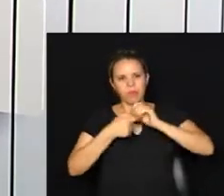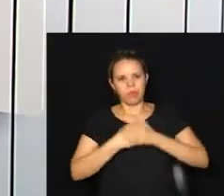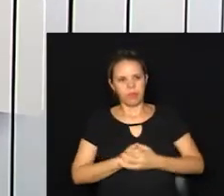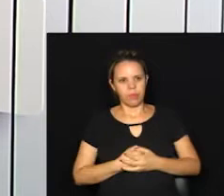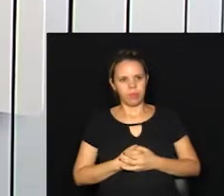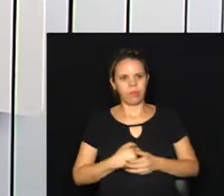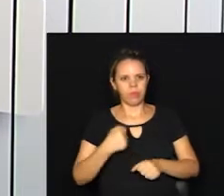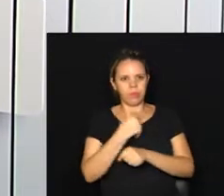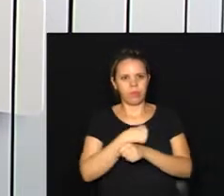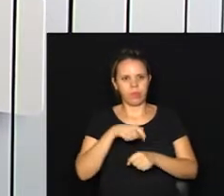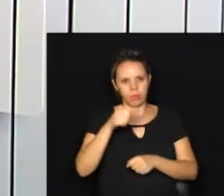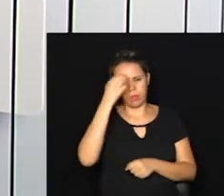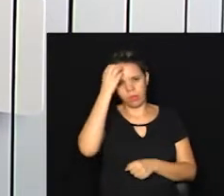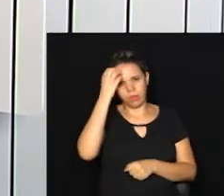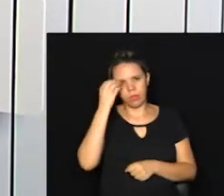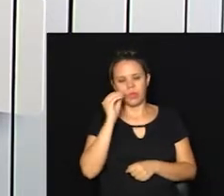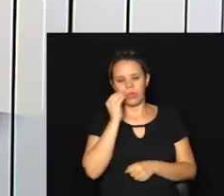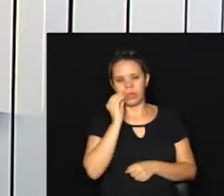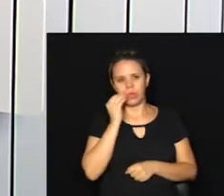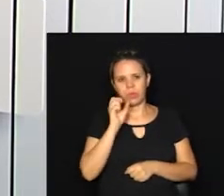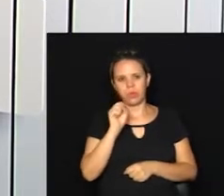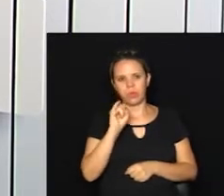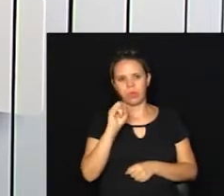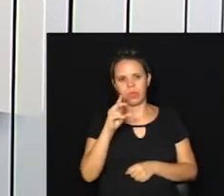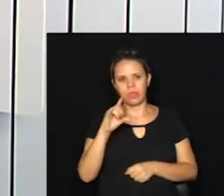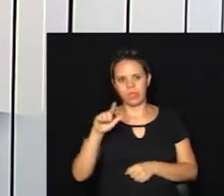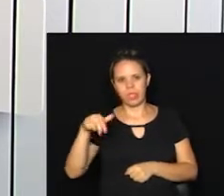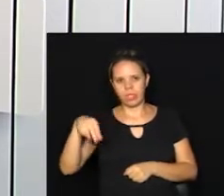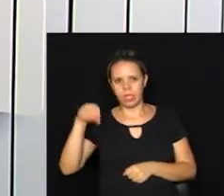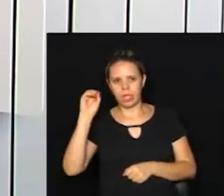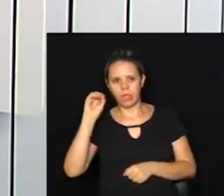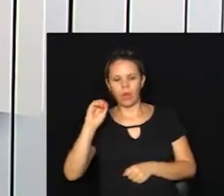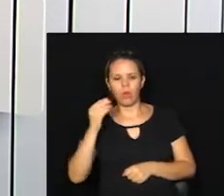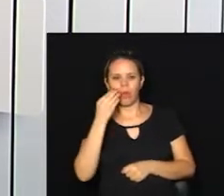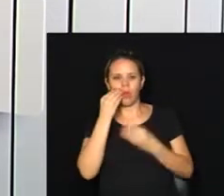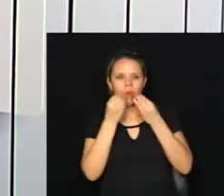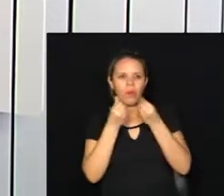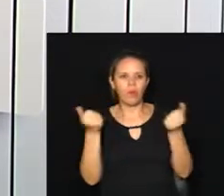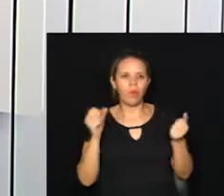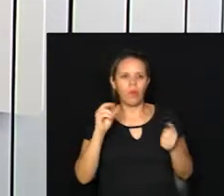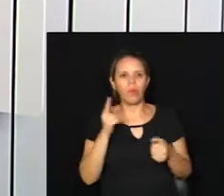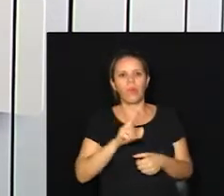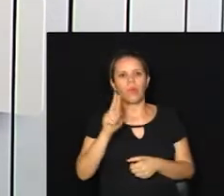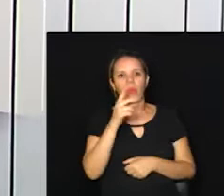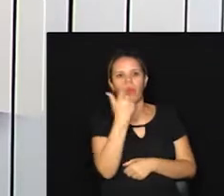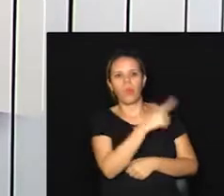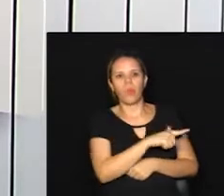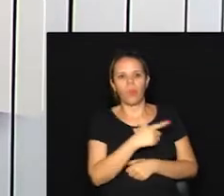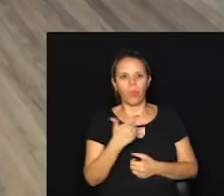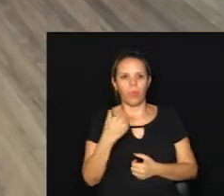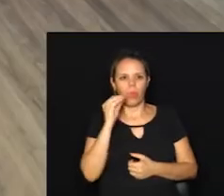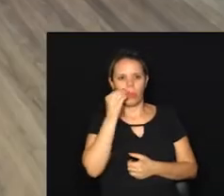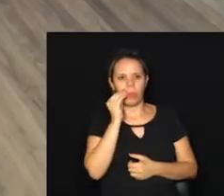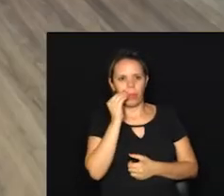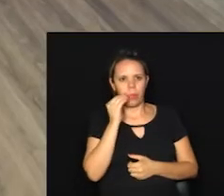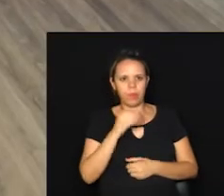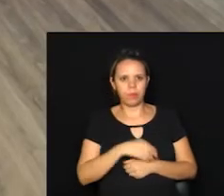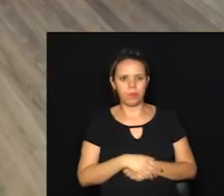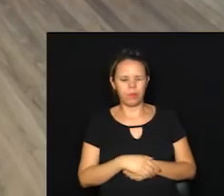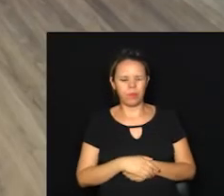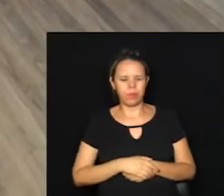Essa receita com o limão siciliano é a que fica mais saborosa ou você utilizou um outro tipo de limão?